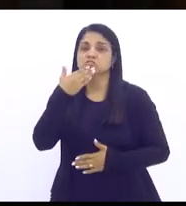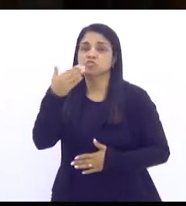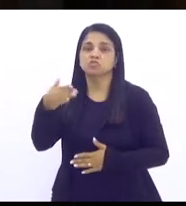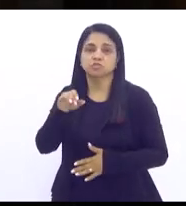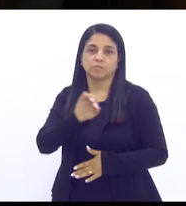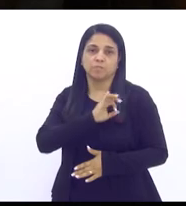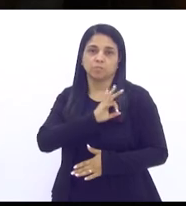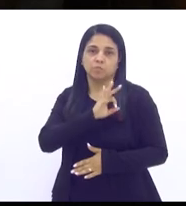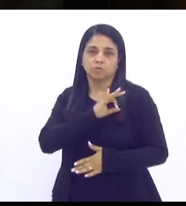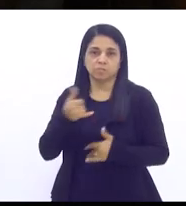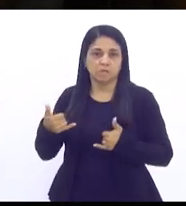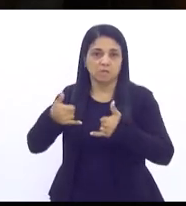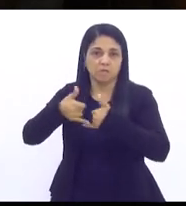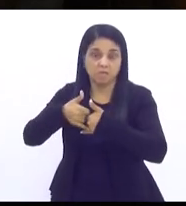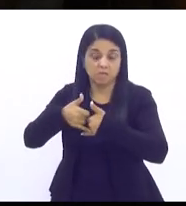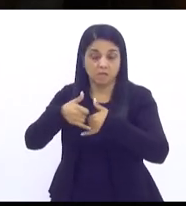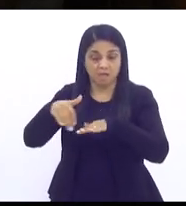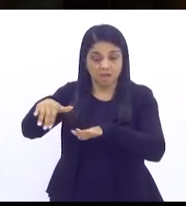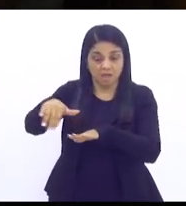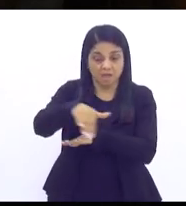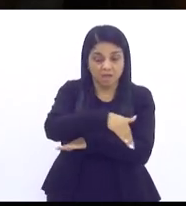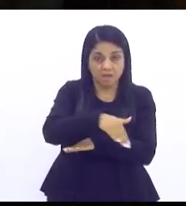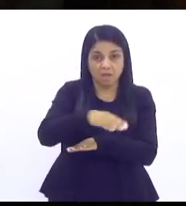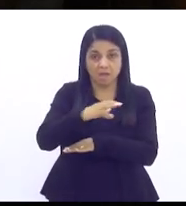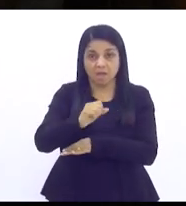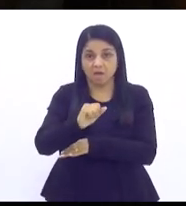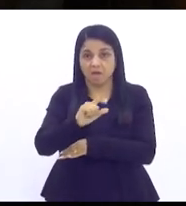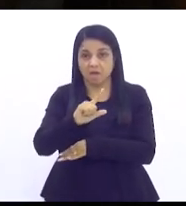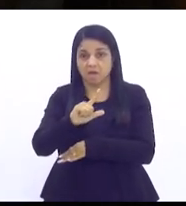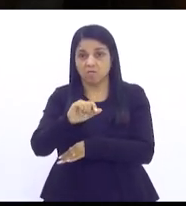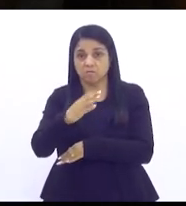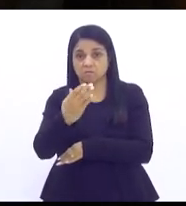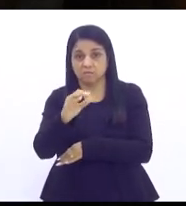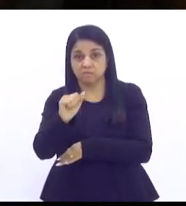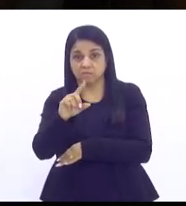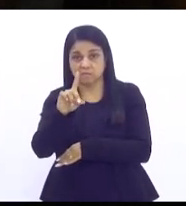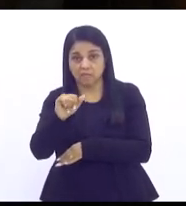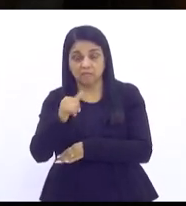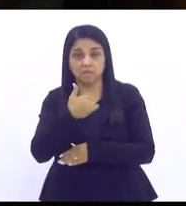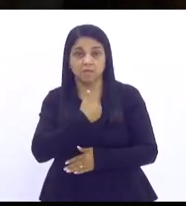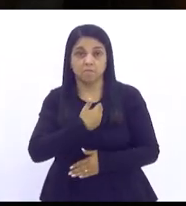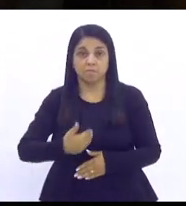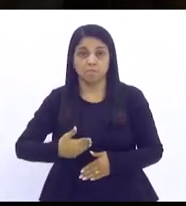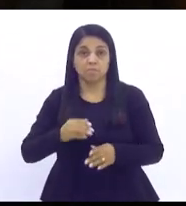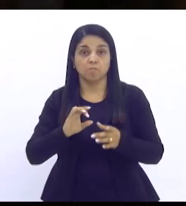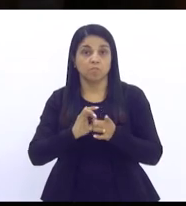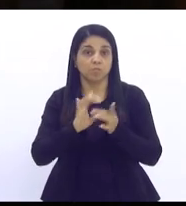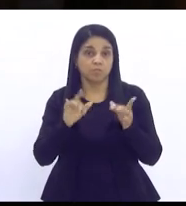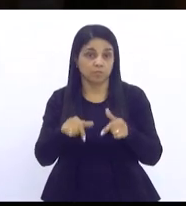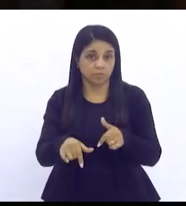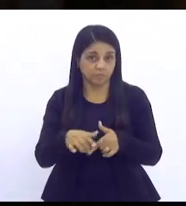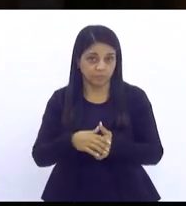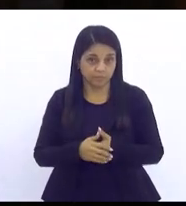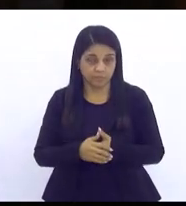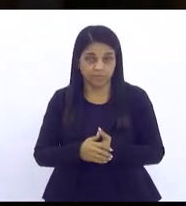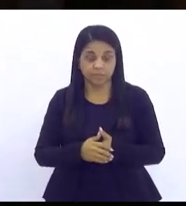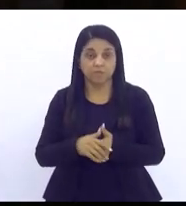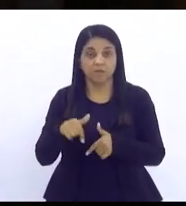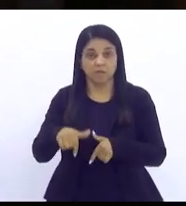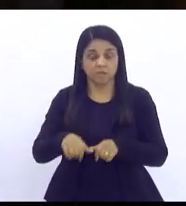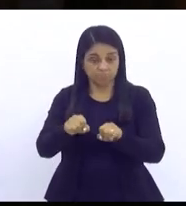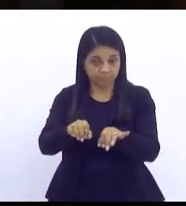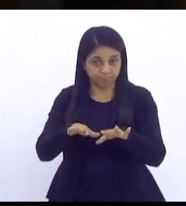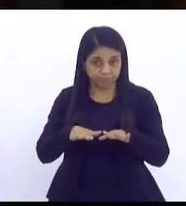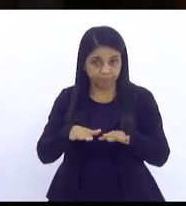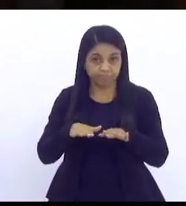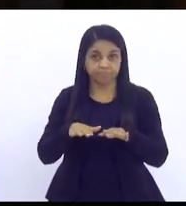calçada é logradouro público. Outro dia, aqui nessa tribuna, o deputado Luiz Paulo Correa da